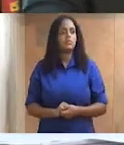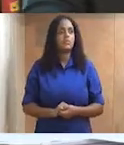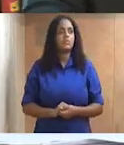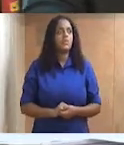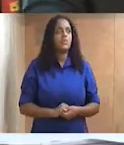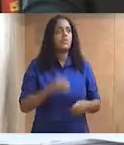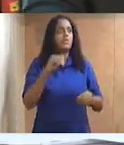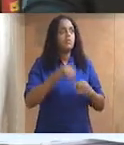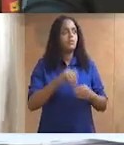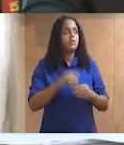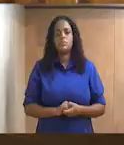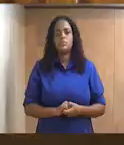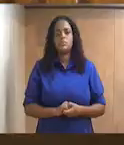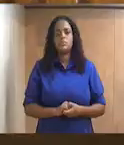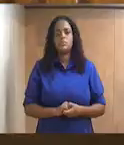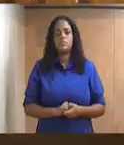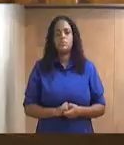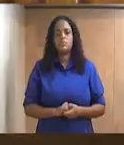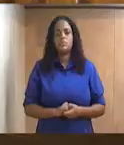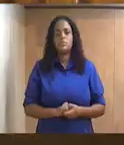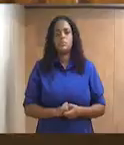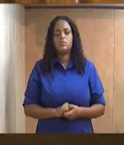aberta.